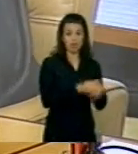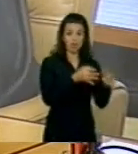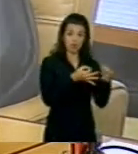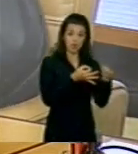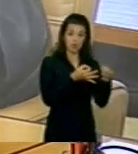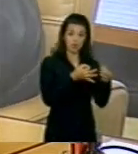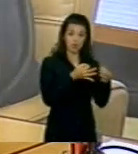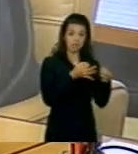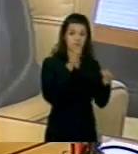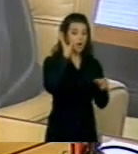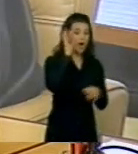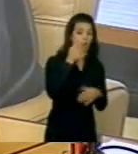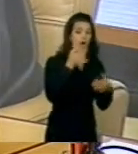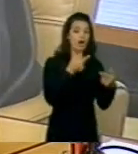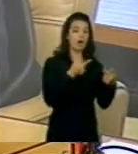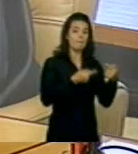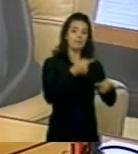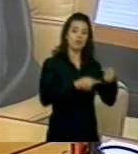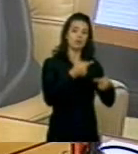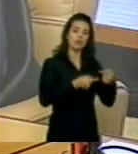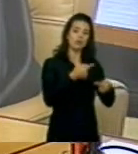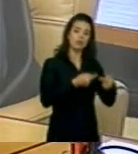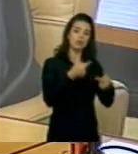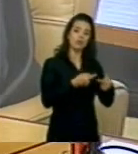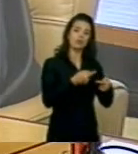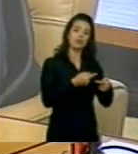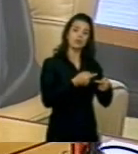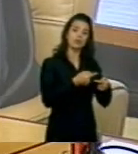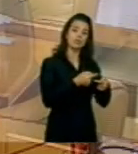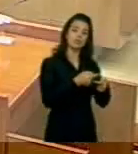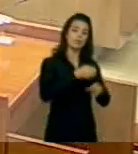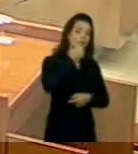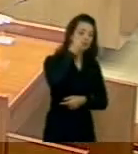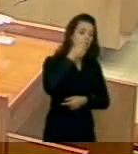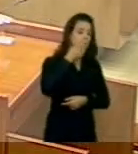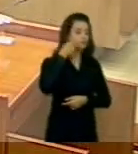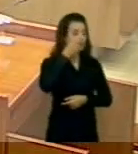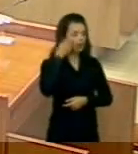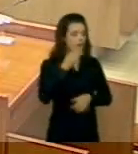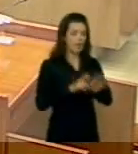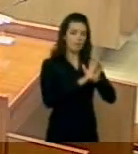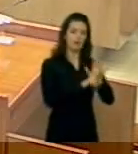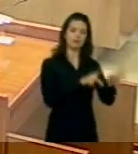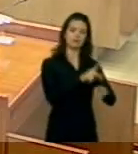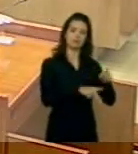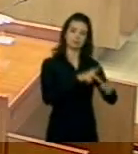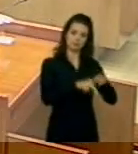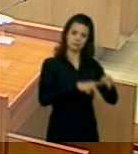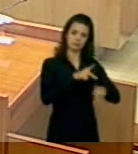são realizados pelos legítimos representantes do povo e que, em geral, são também